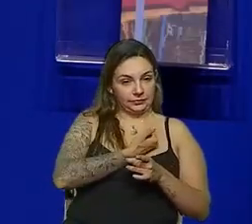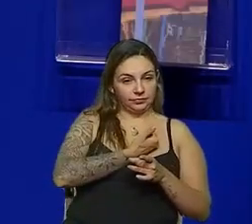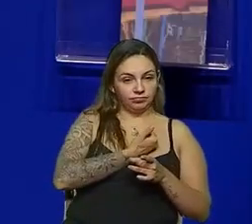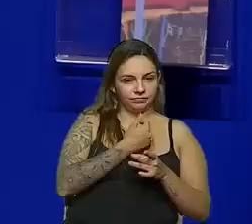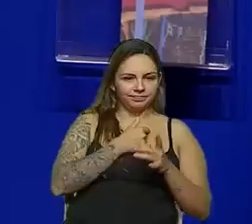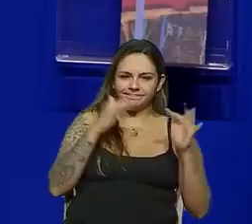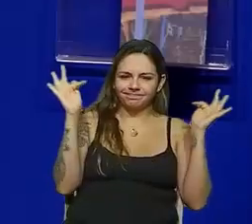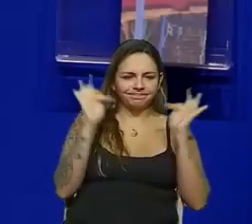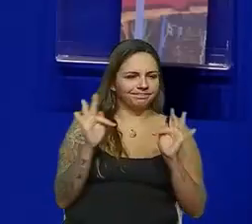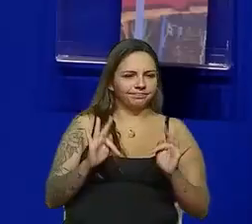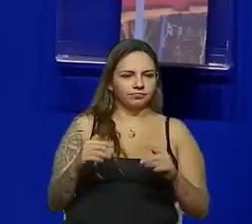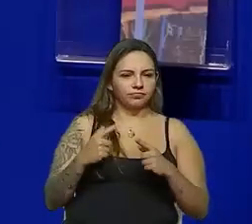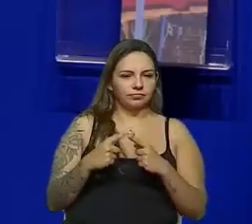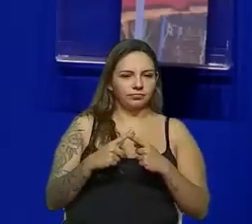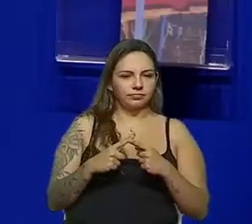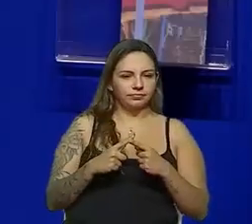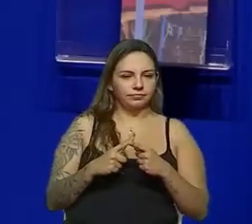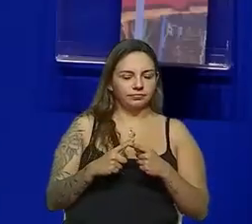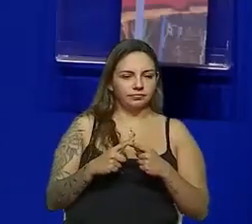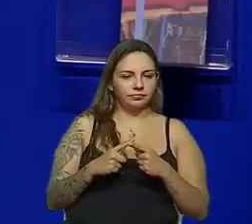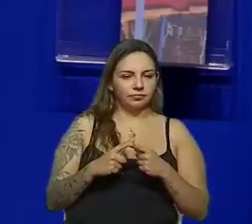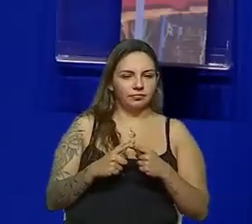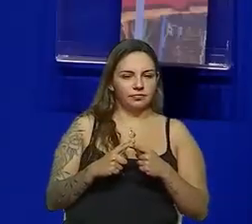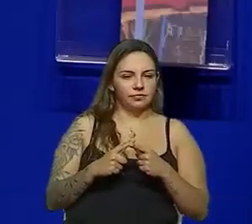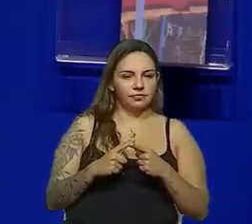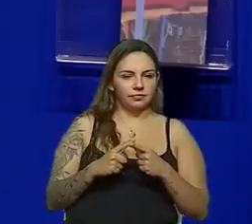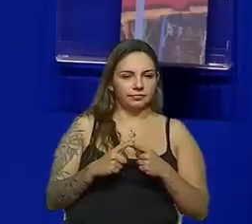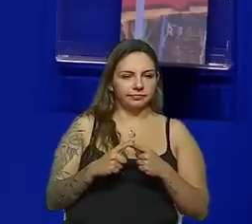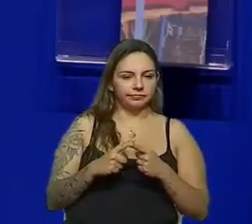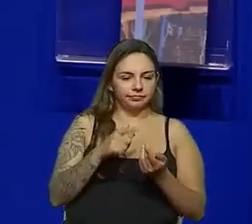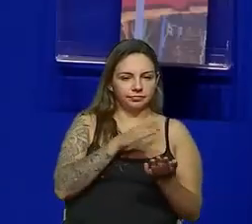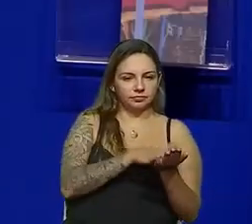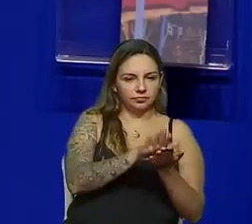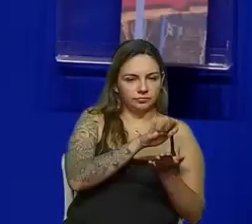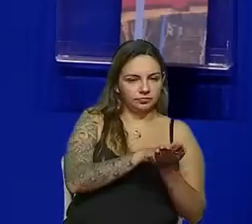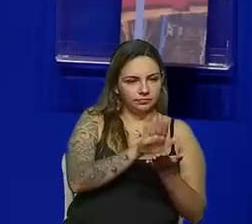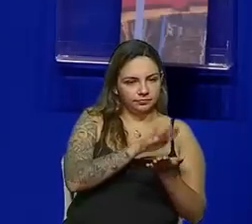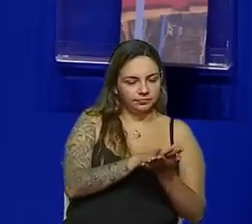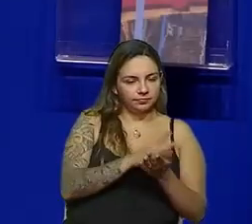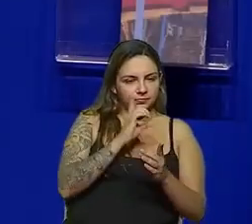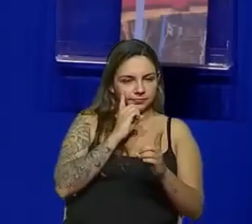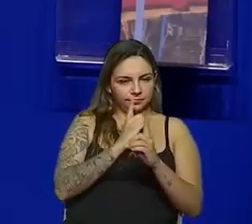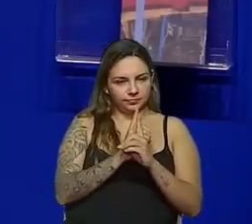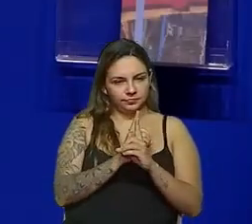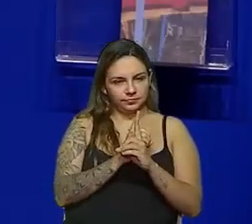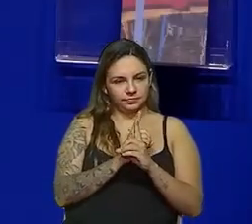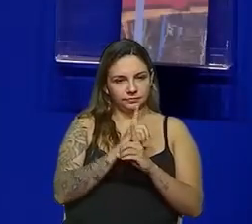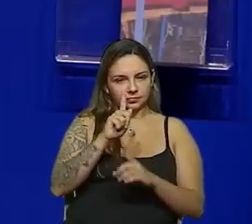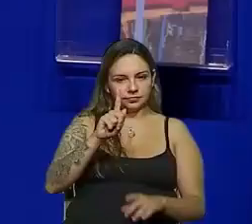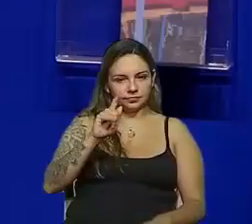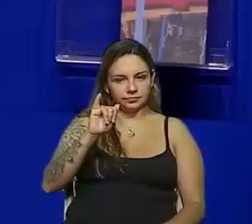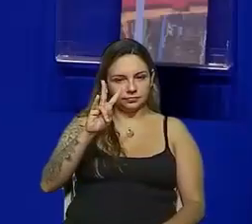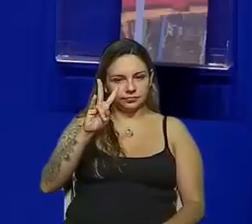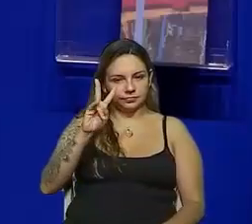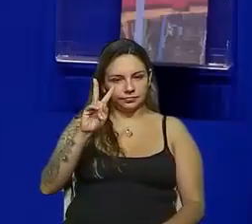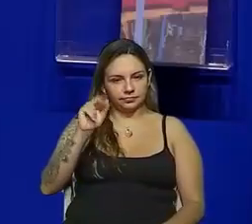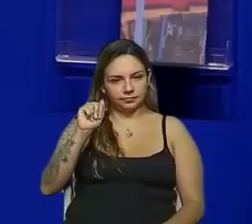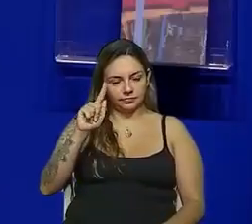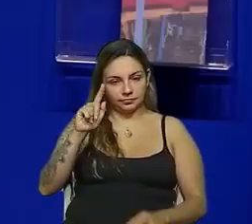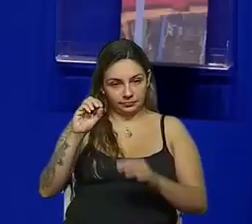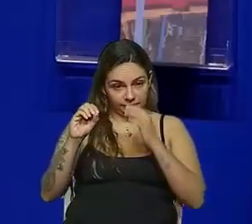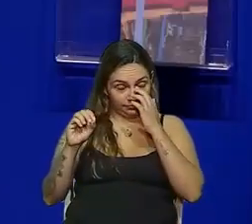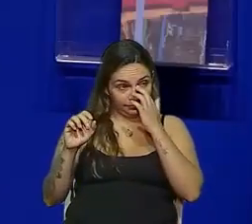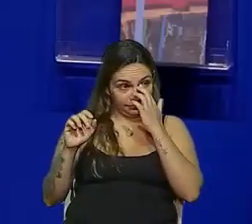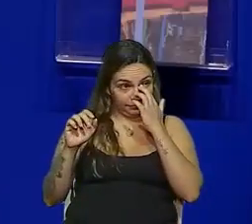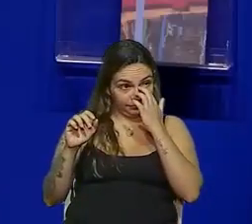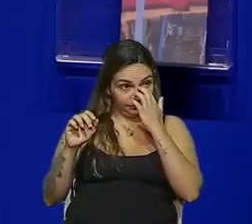eu fiquei felicíssimo, porque a Feltrinelli foi a editora que descobriu o Zhivago, que estava proibido,